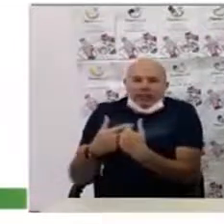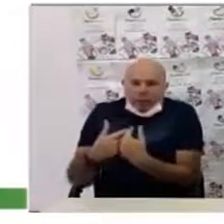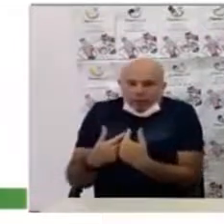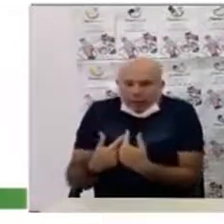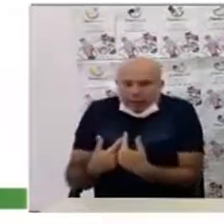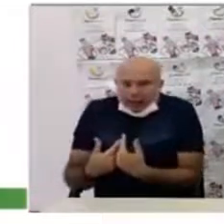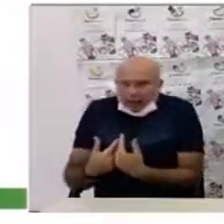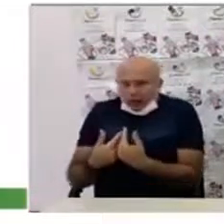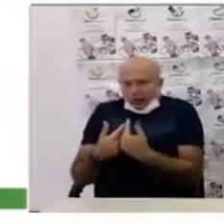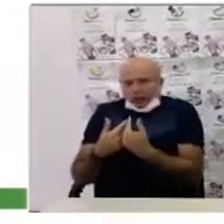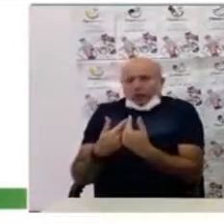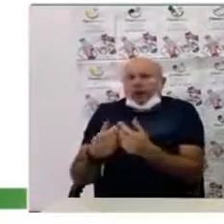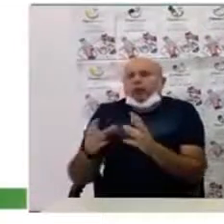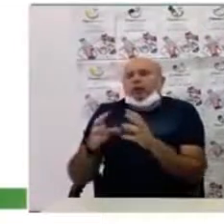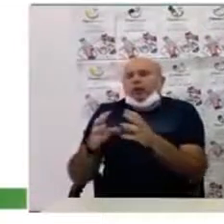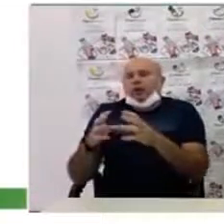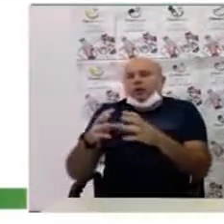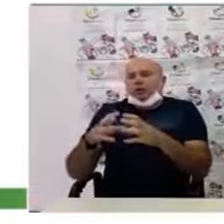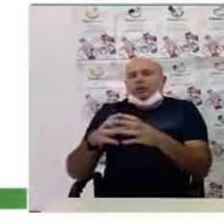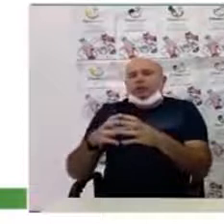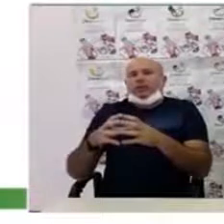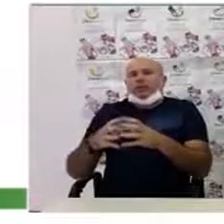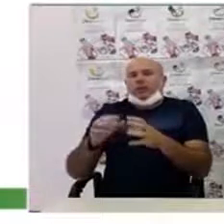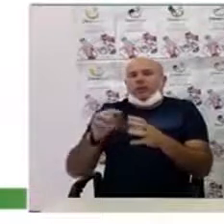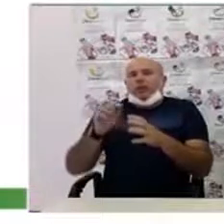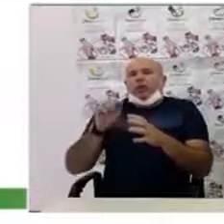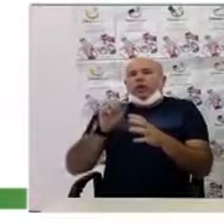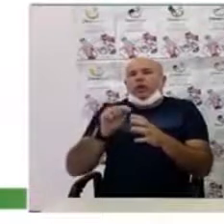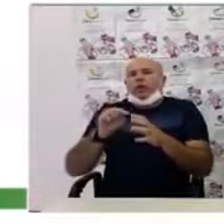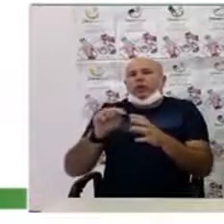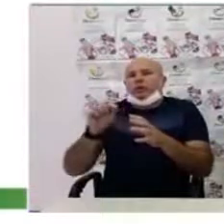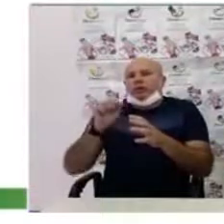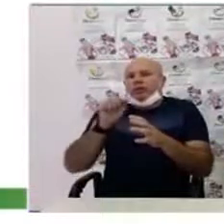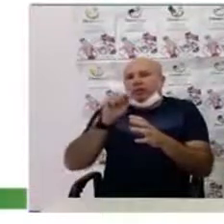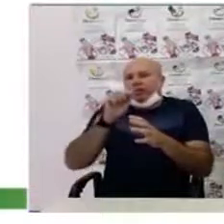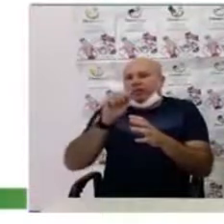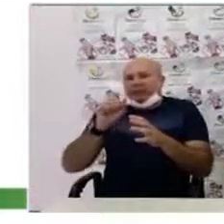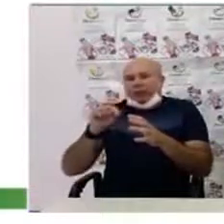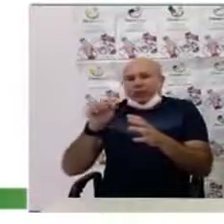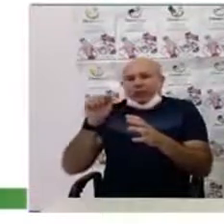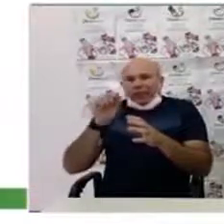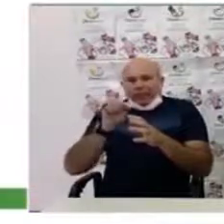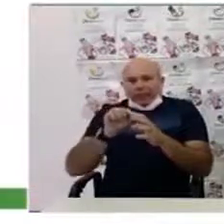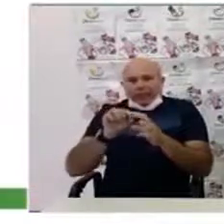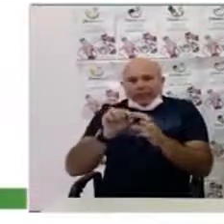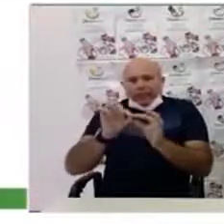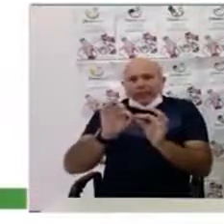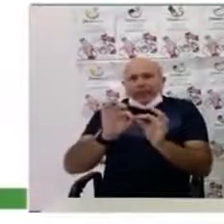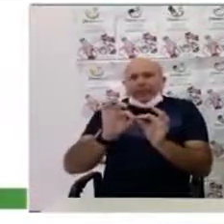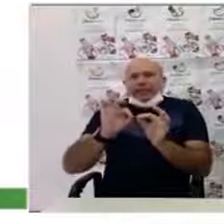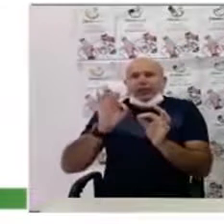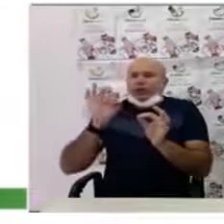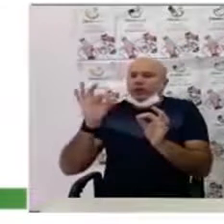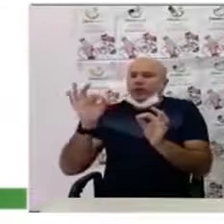elemento ele é um beta-emissor, o fenômeno que ocorre no núcleo é o seguinte: um nêutron dele sofre fissão, quebra,